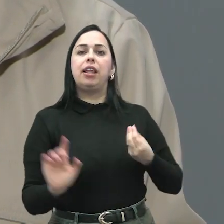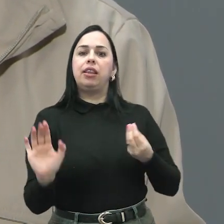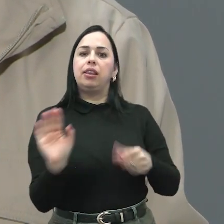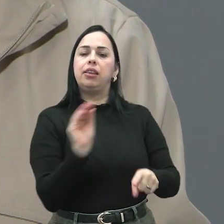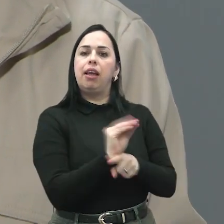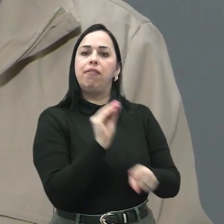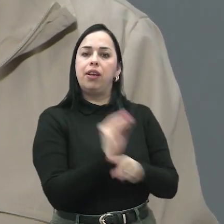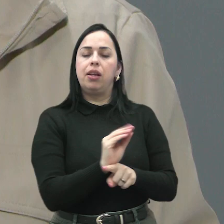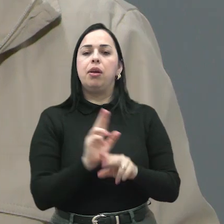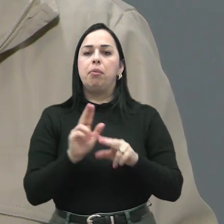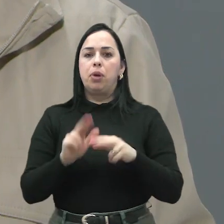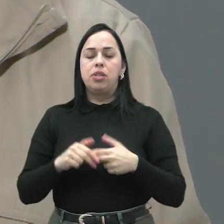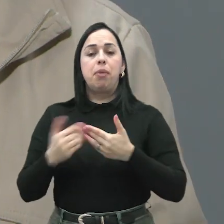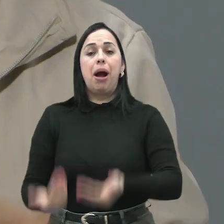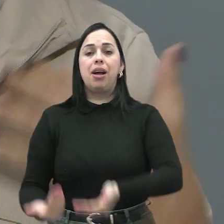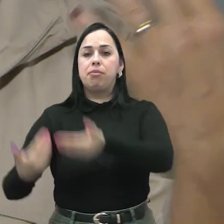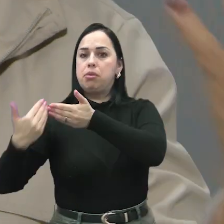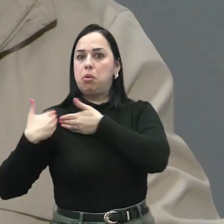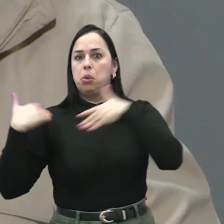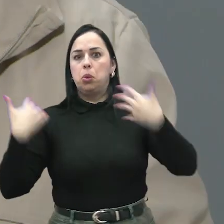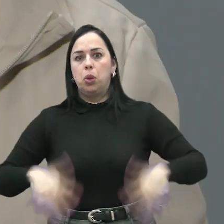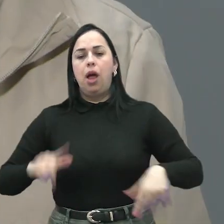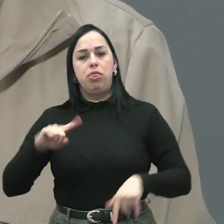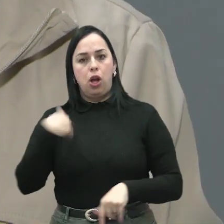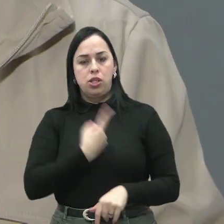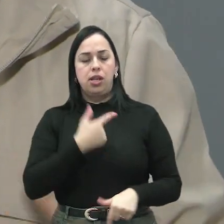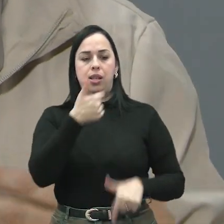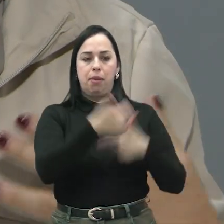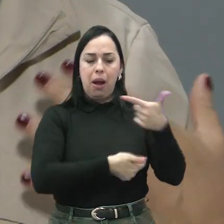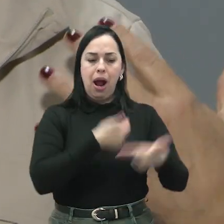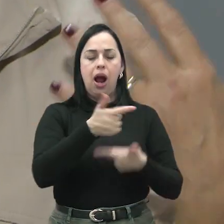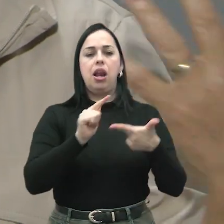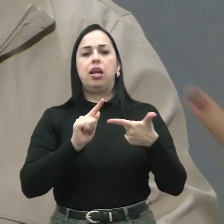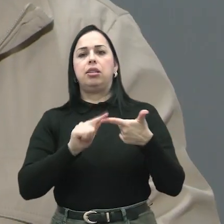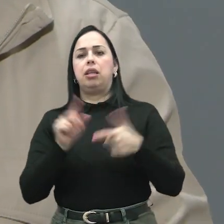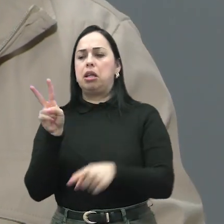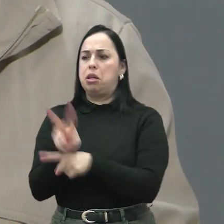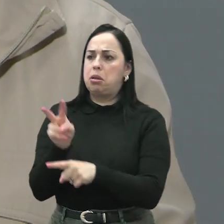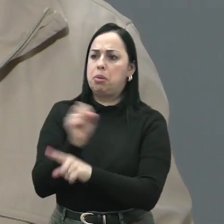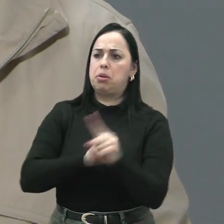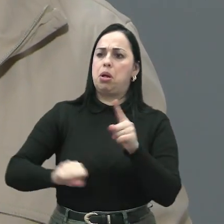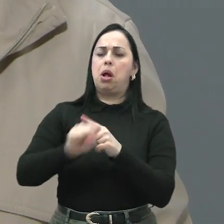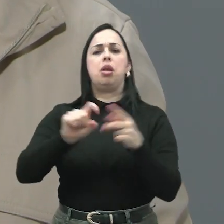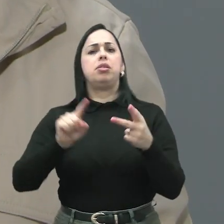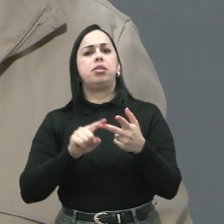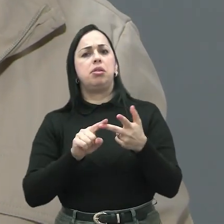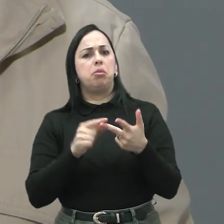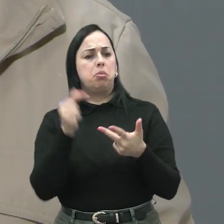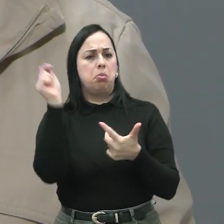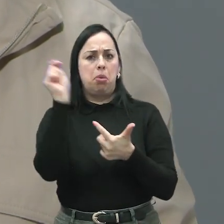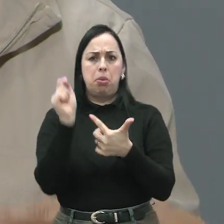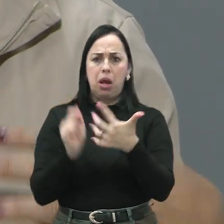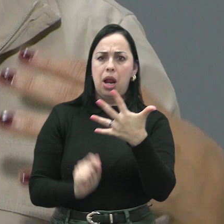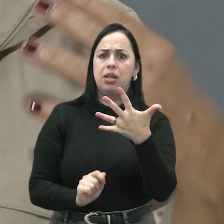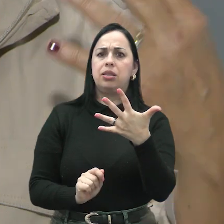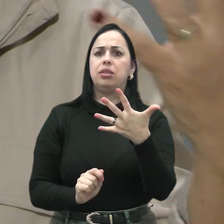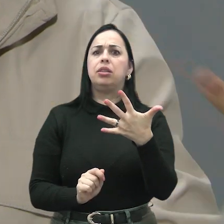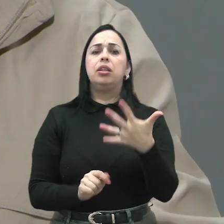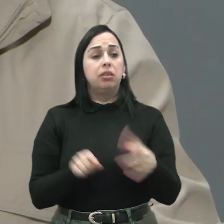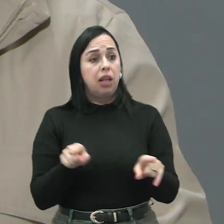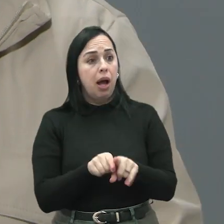muito grande enquanto gestor e enquanto trabalhadores da área da assistência,